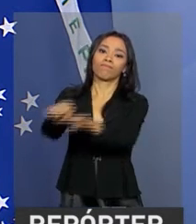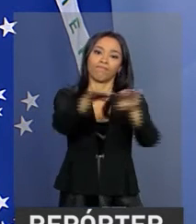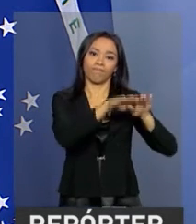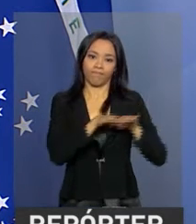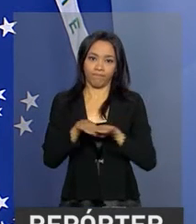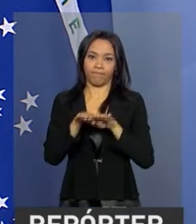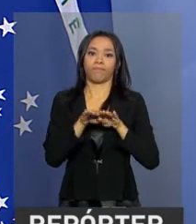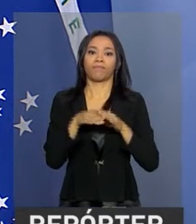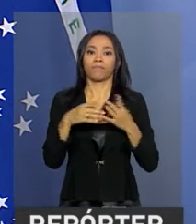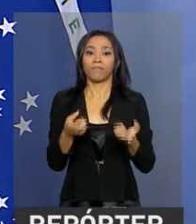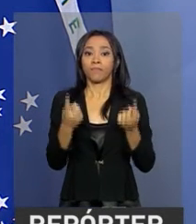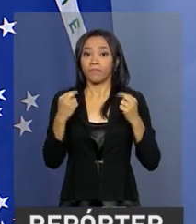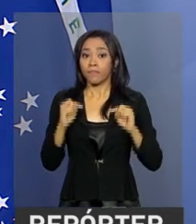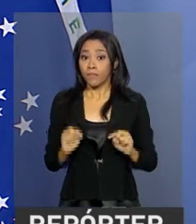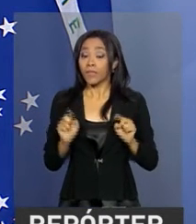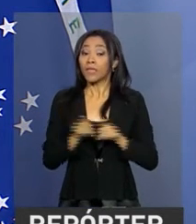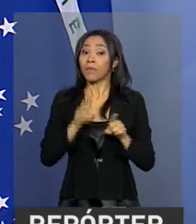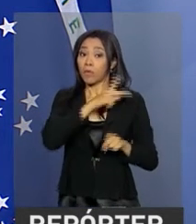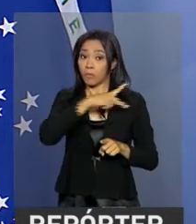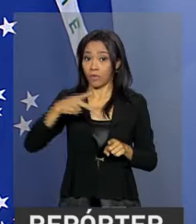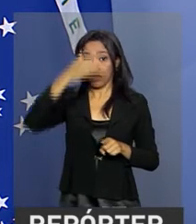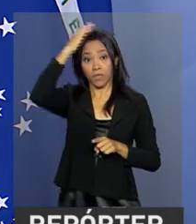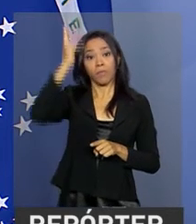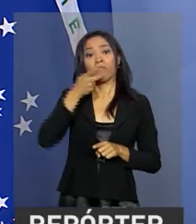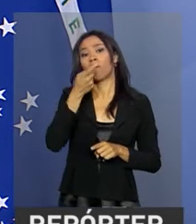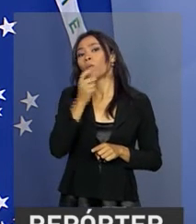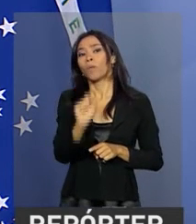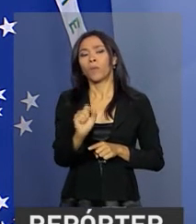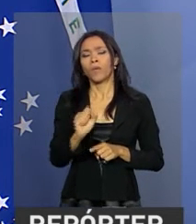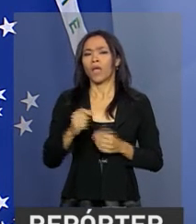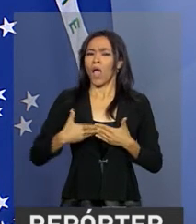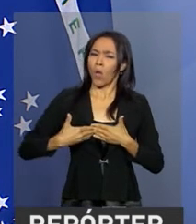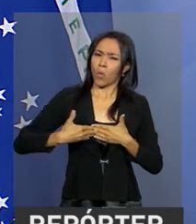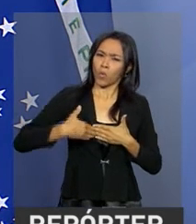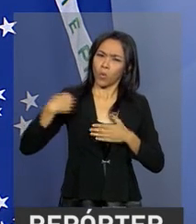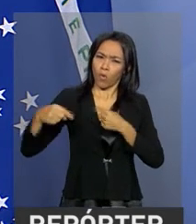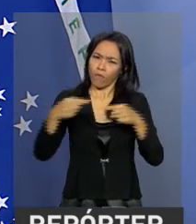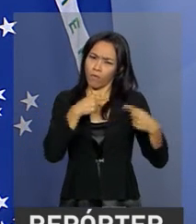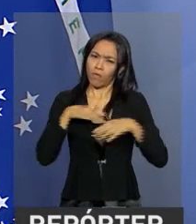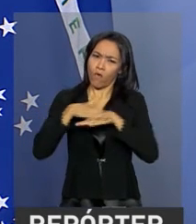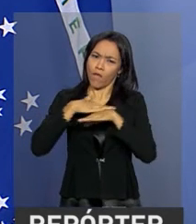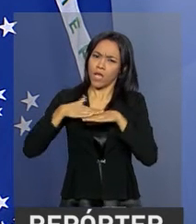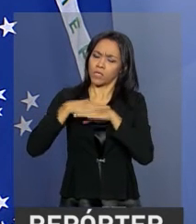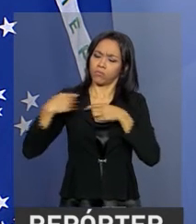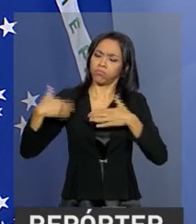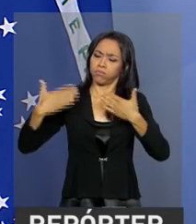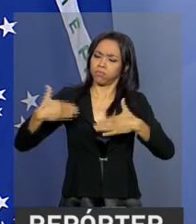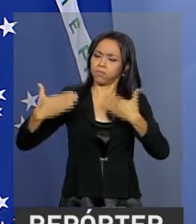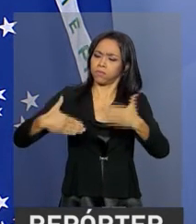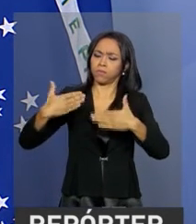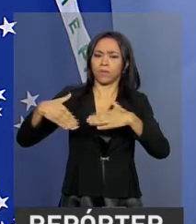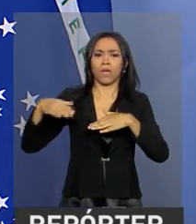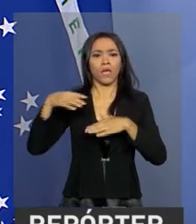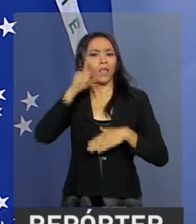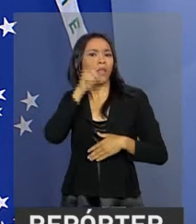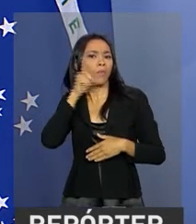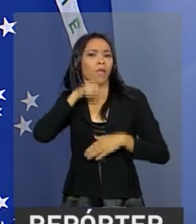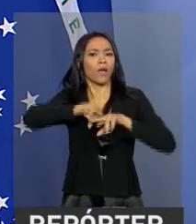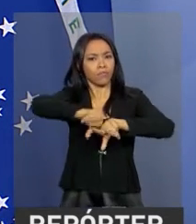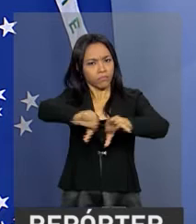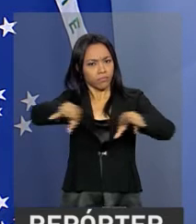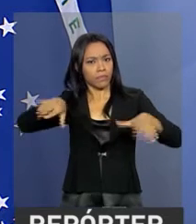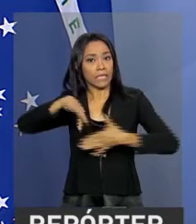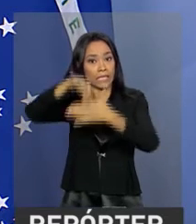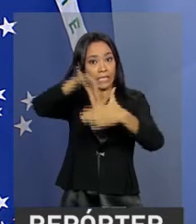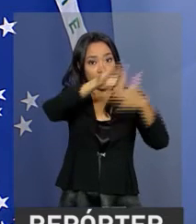o presidente michel temer observa ainda que ao longo de todas as conversas mantidas com os deputados e deputadas lideranças